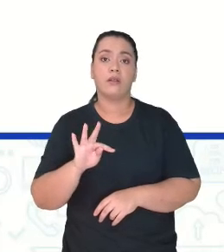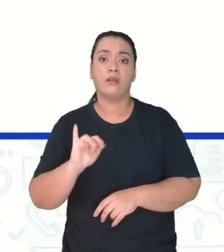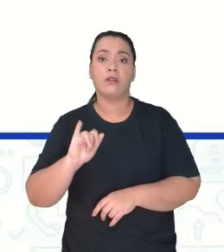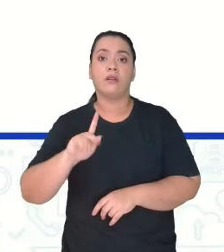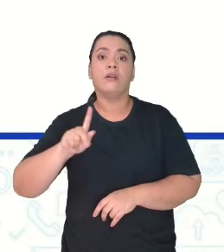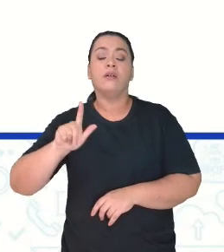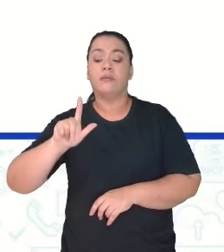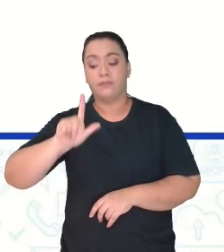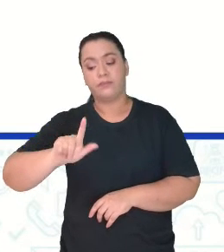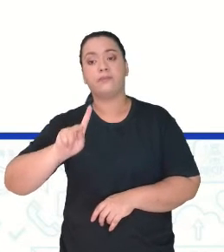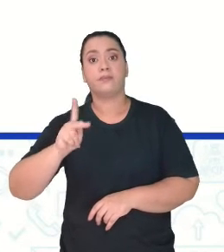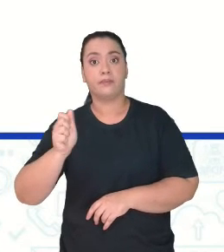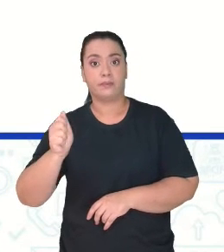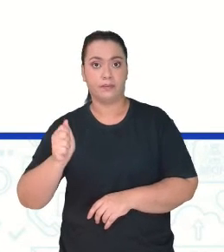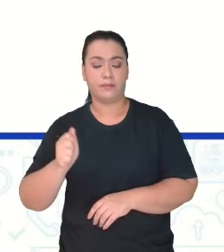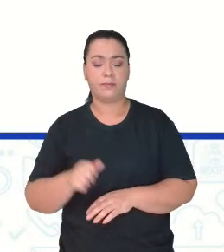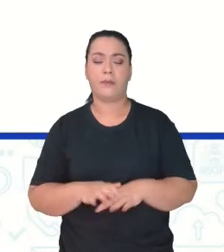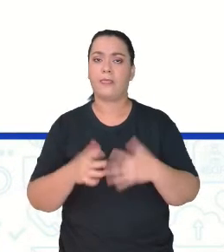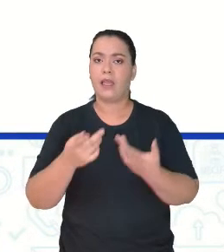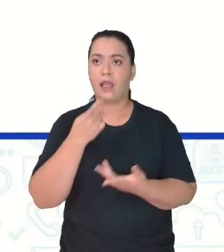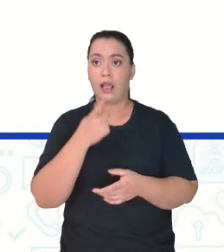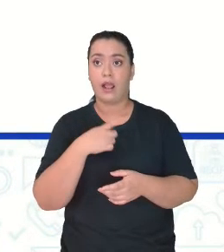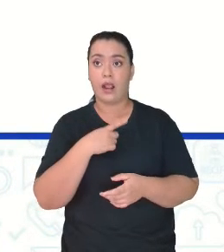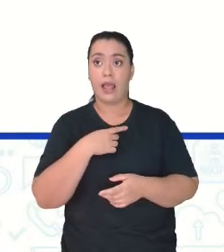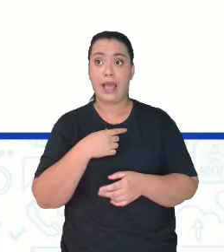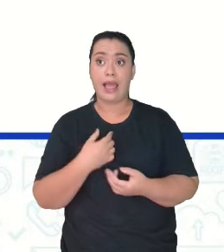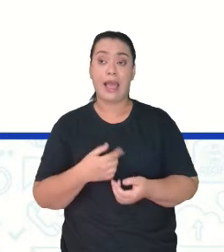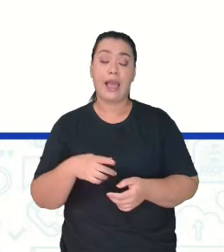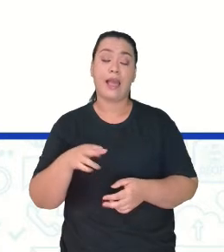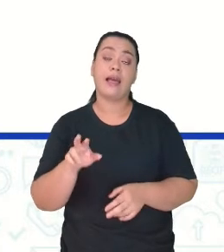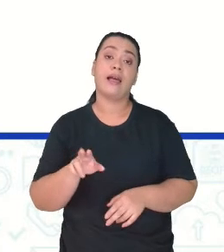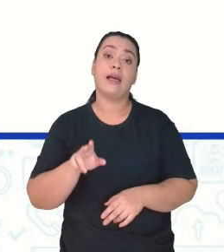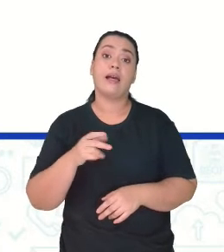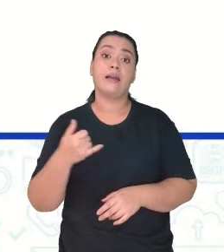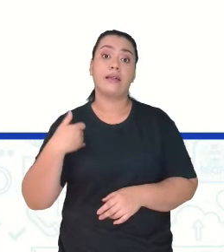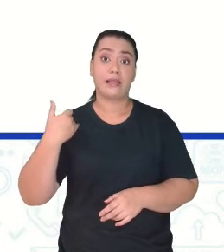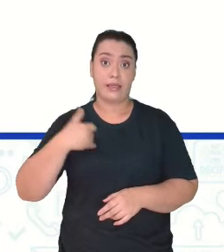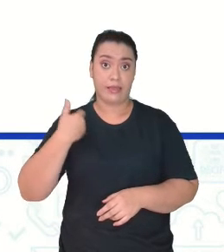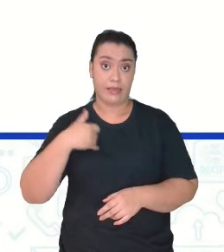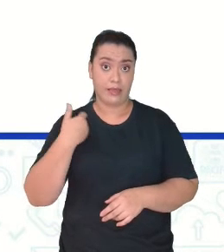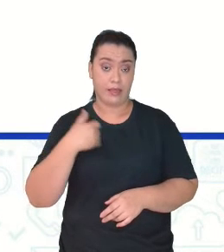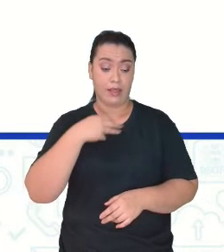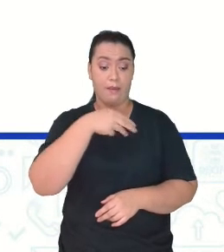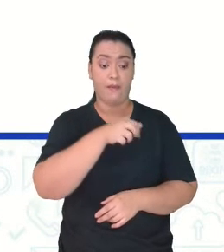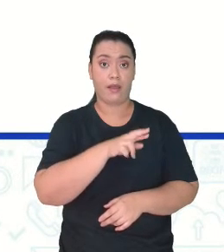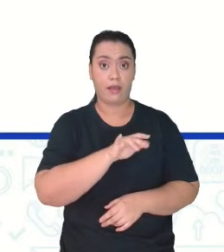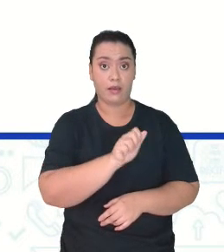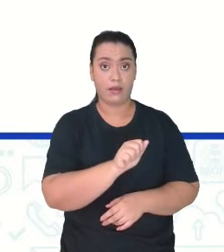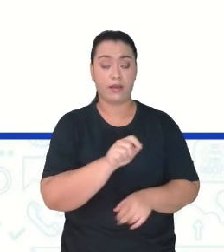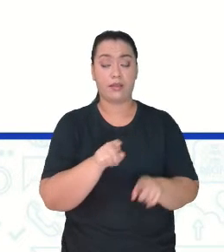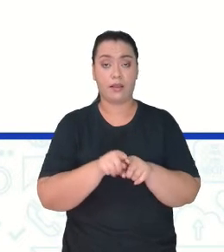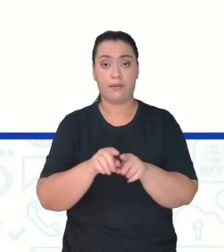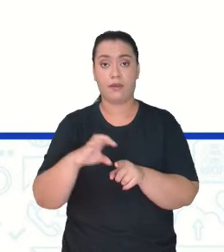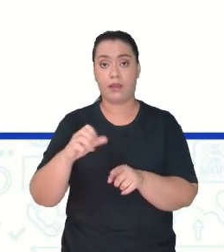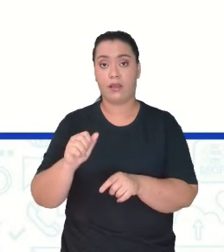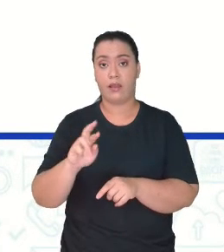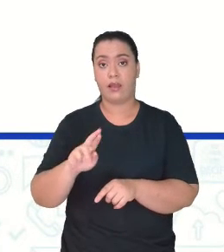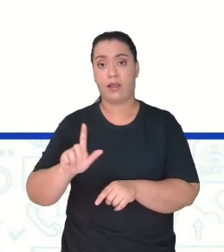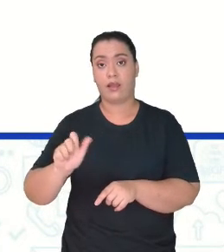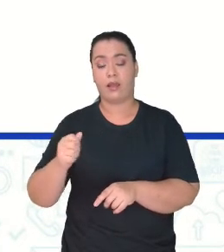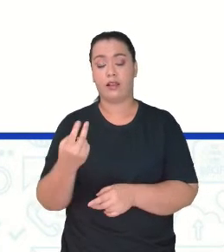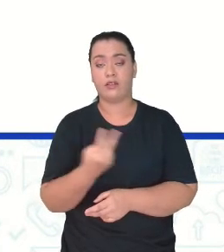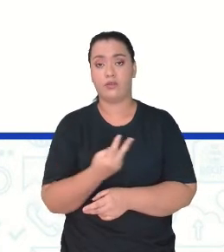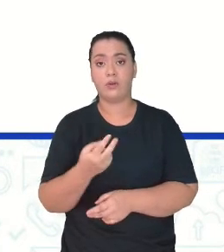seguinte: as idades de Maria e de Carla, sua irmã, ou seja, Maria e Carla são irmãs, somam